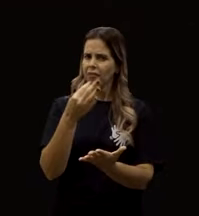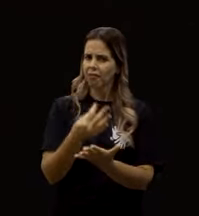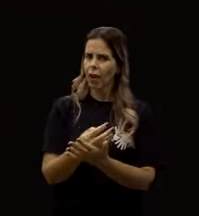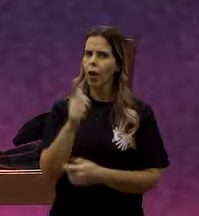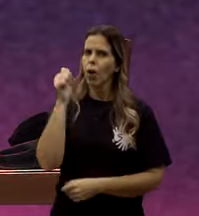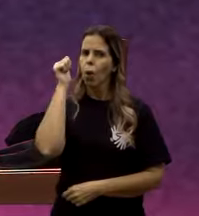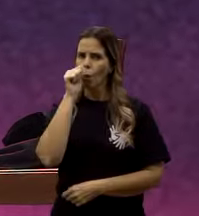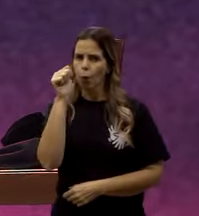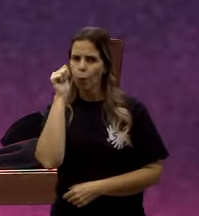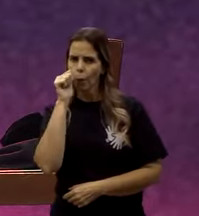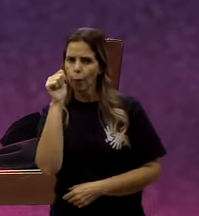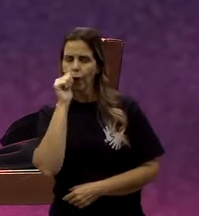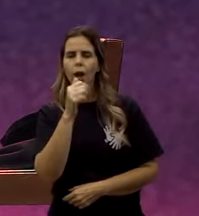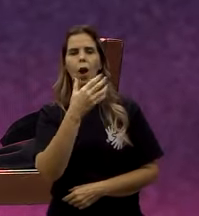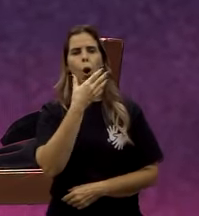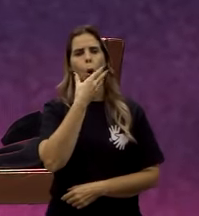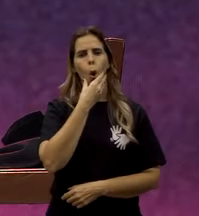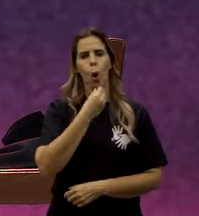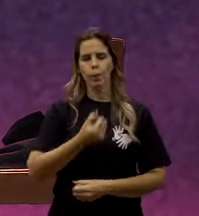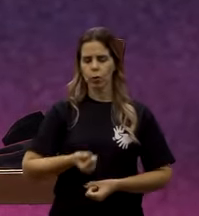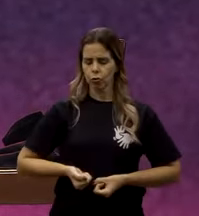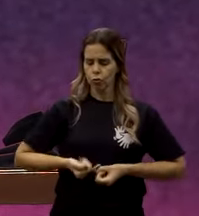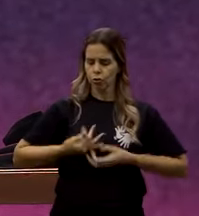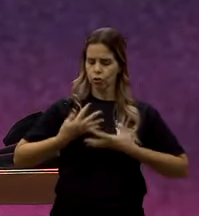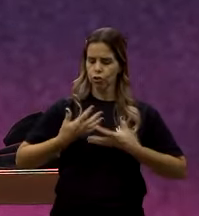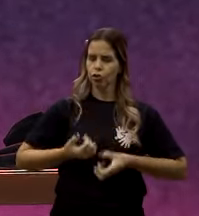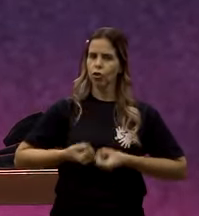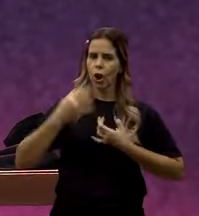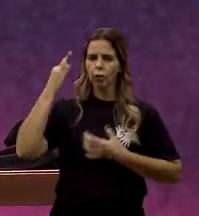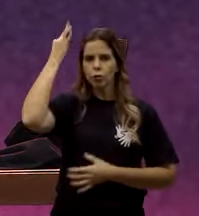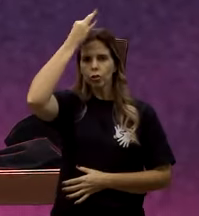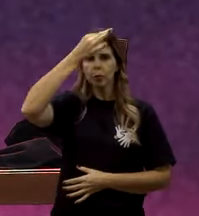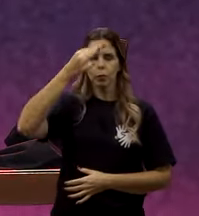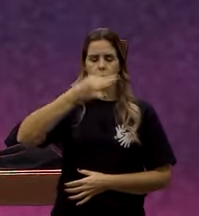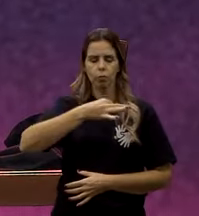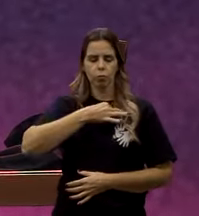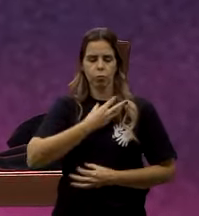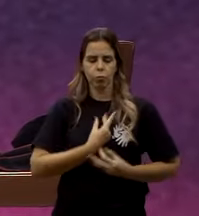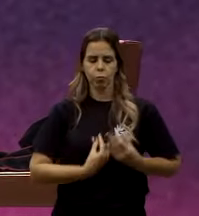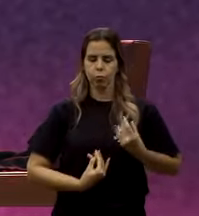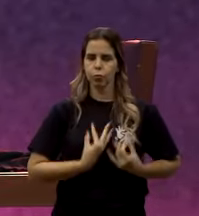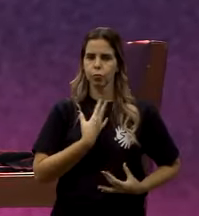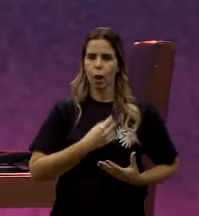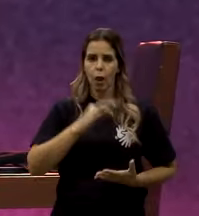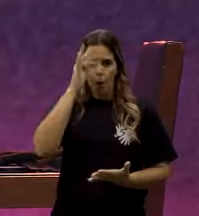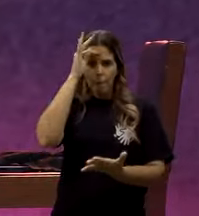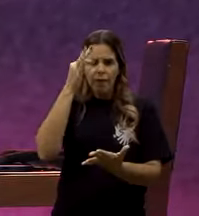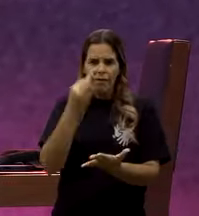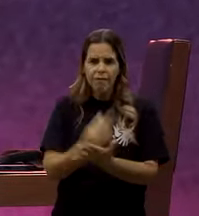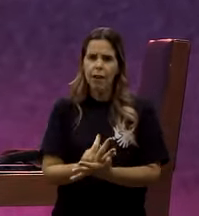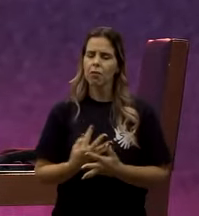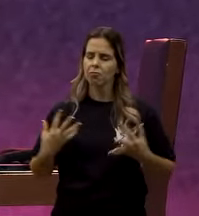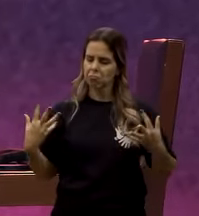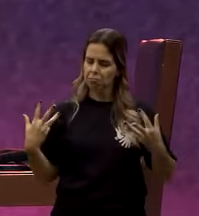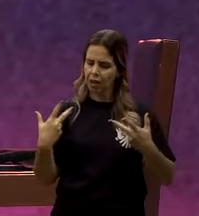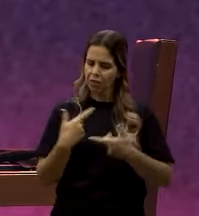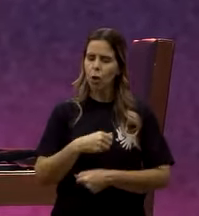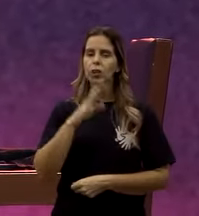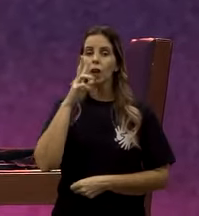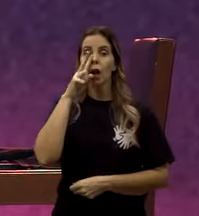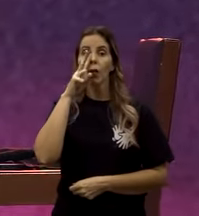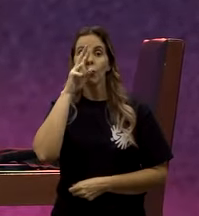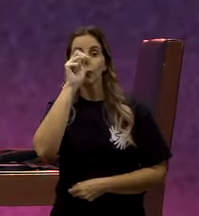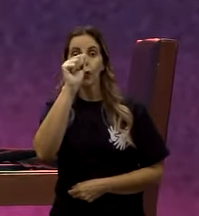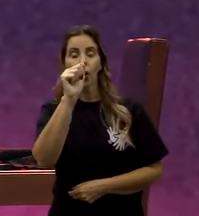e mulheres Cheios do Espírito Santo cheio de uma fé absurda quem tá comigo aqui é o que nós somos